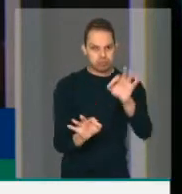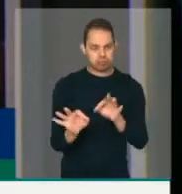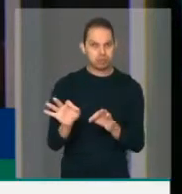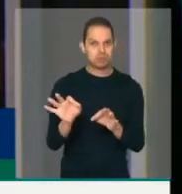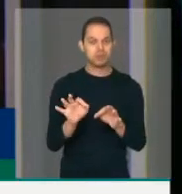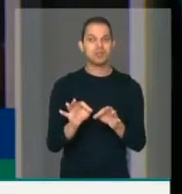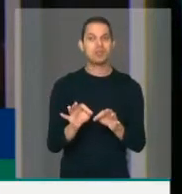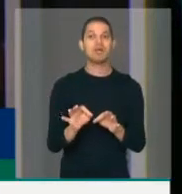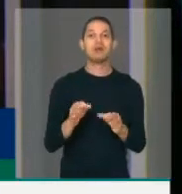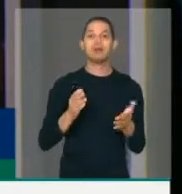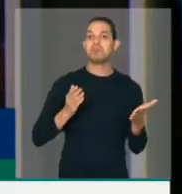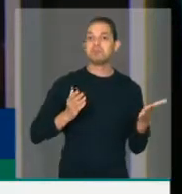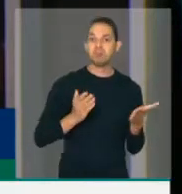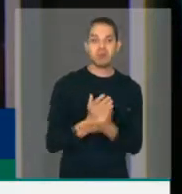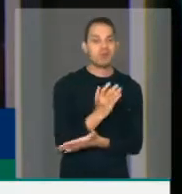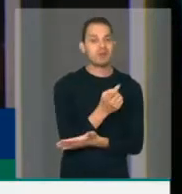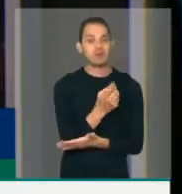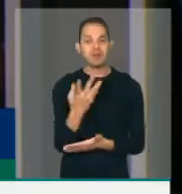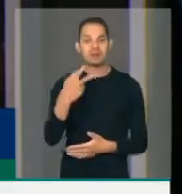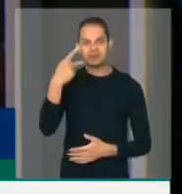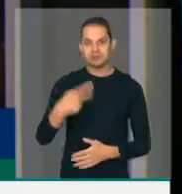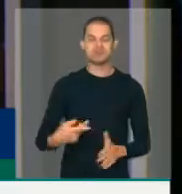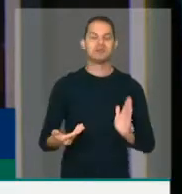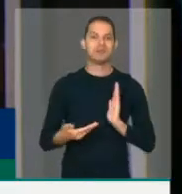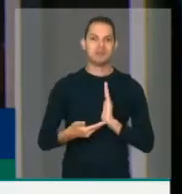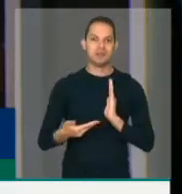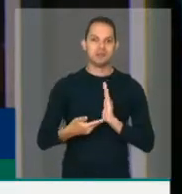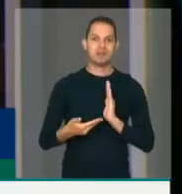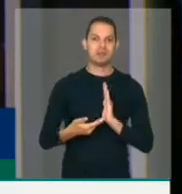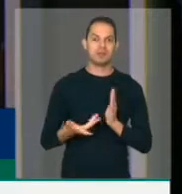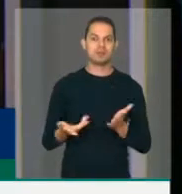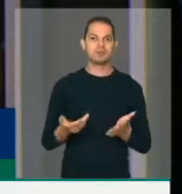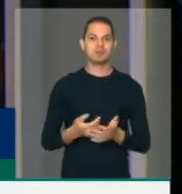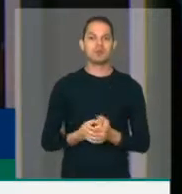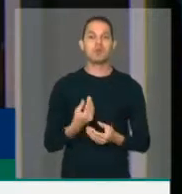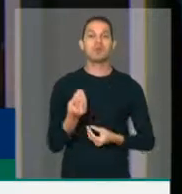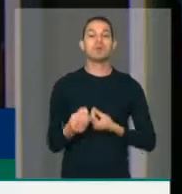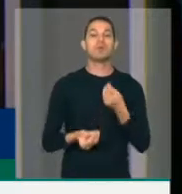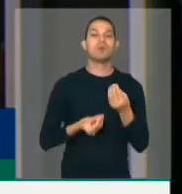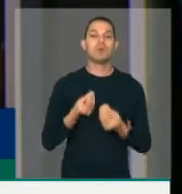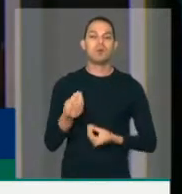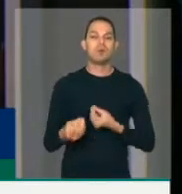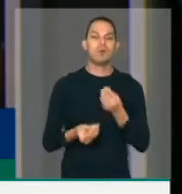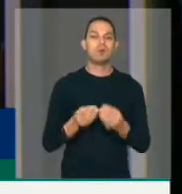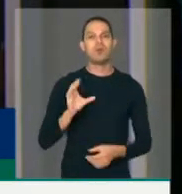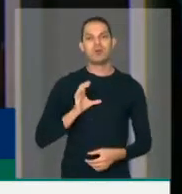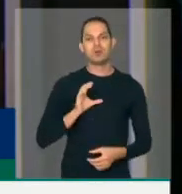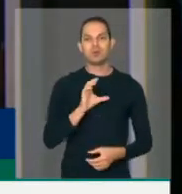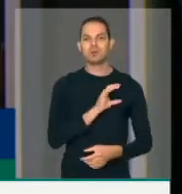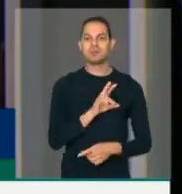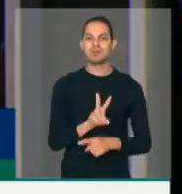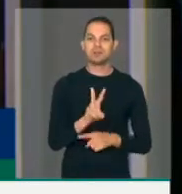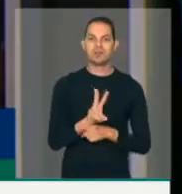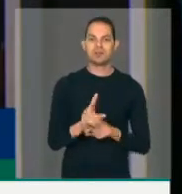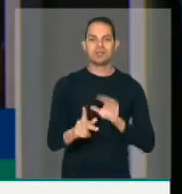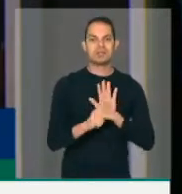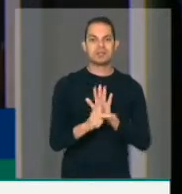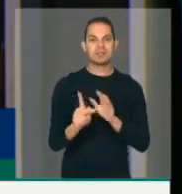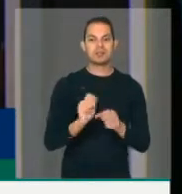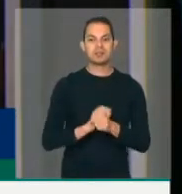foram aprovados aqui nessa Casa de Leis, através da nossa Comissão Externa do